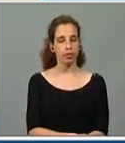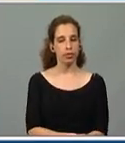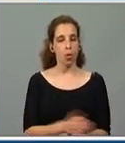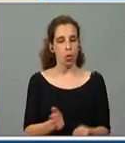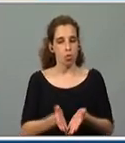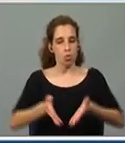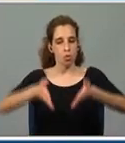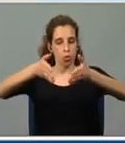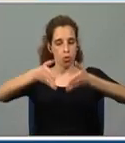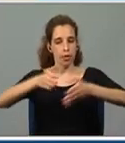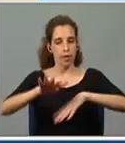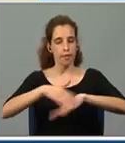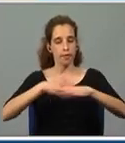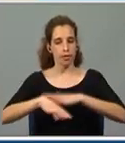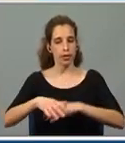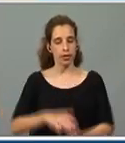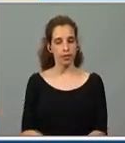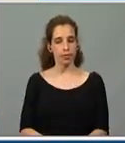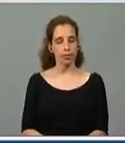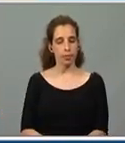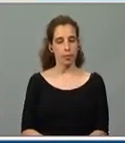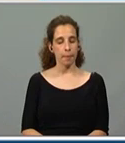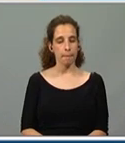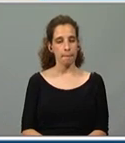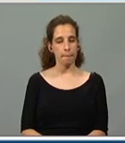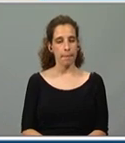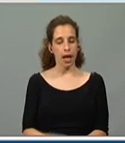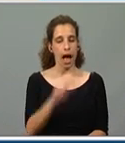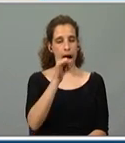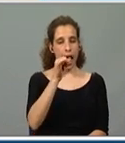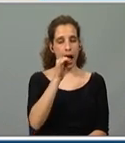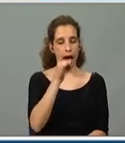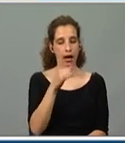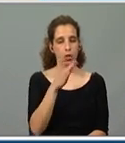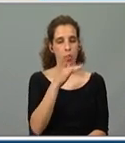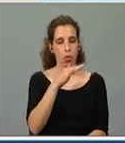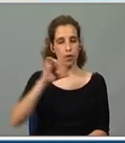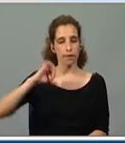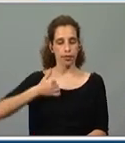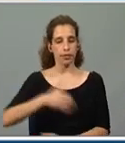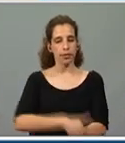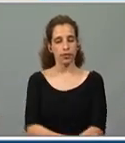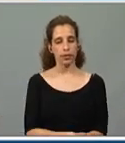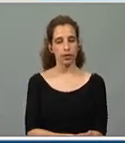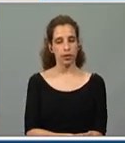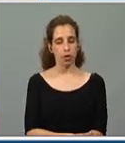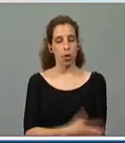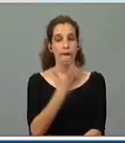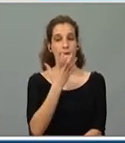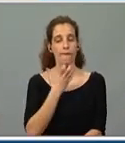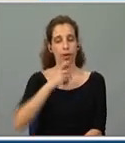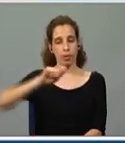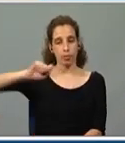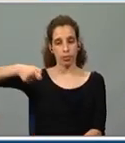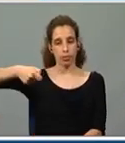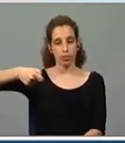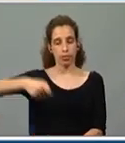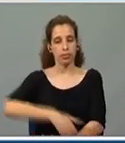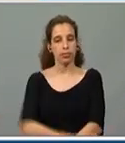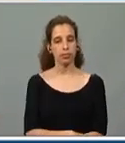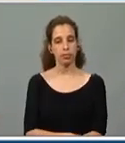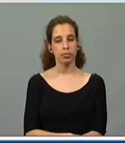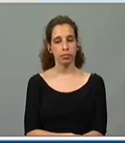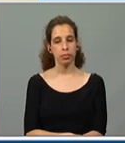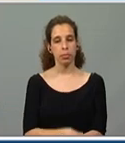um gobelet para fazer a recolha da água com corante verde, portanto vamos abrir cuidadosamente a torneira. E